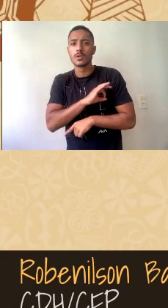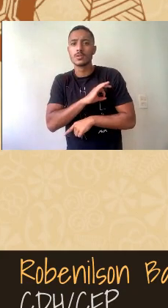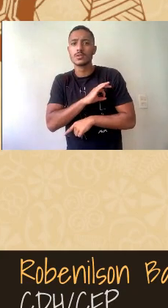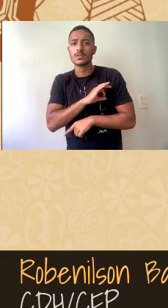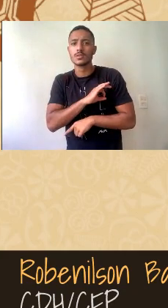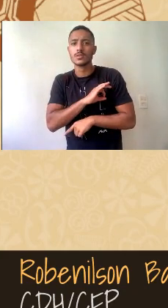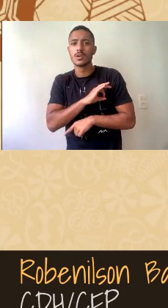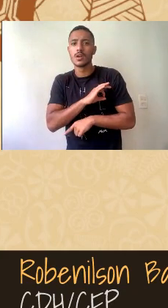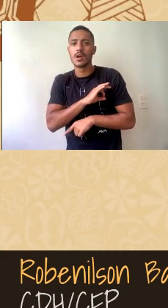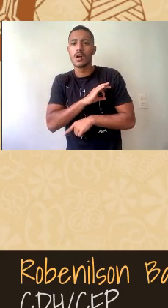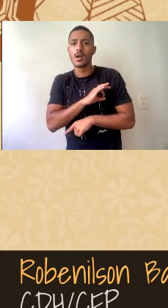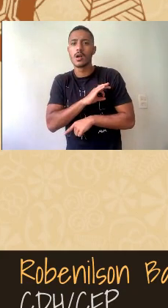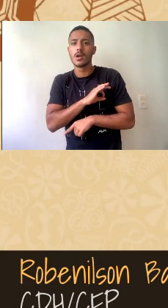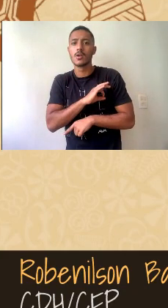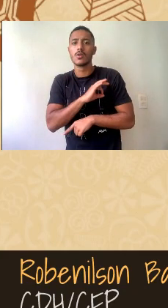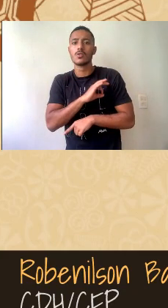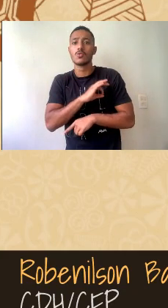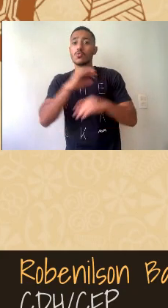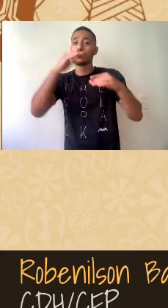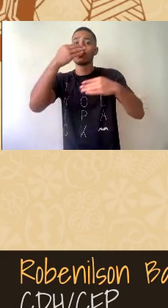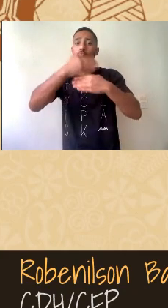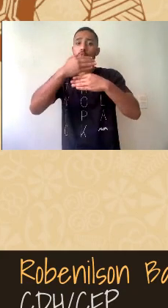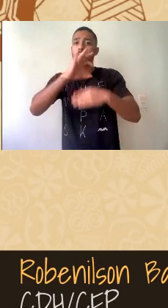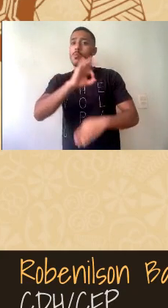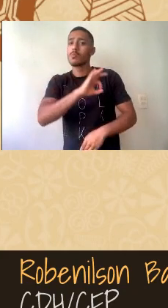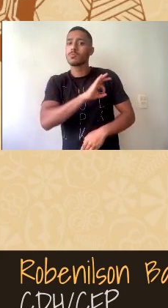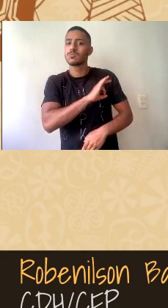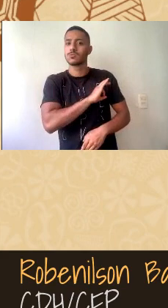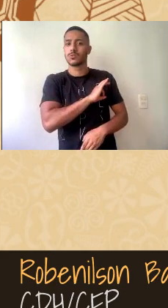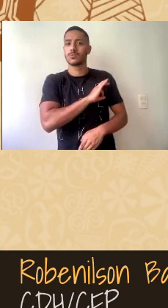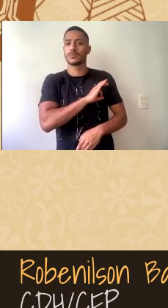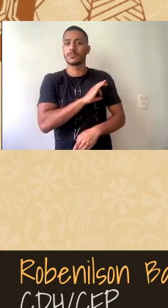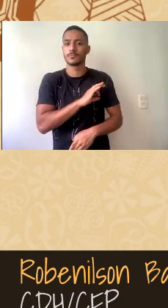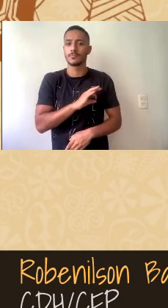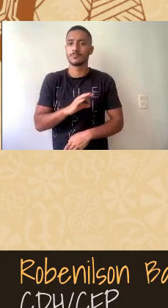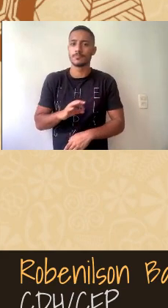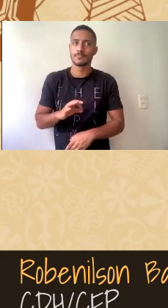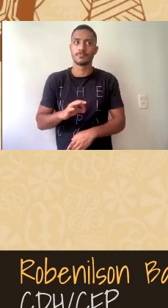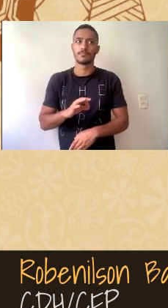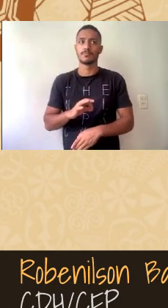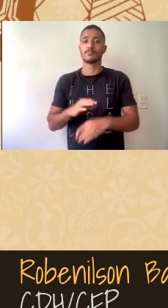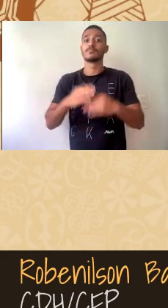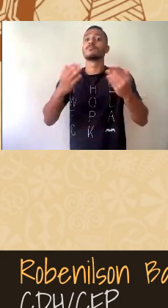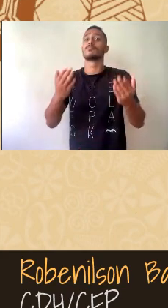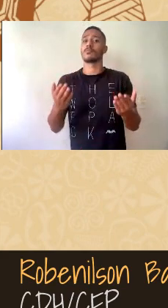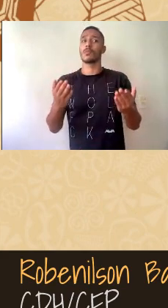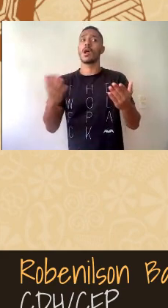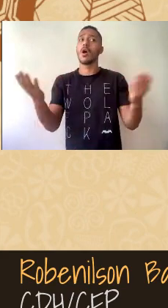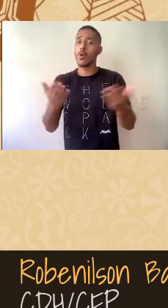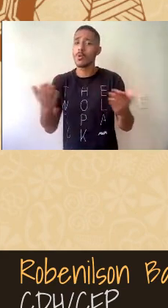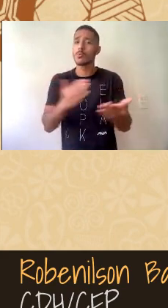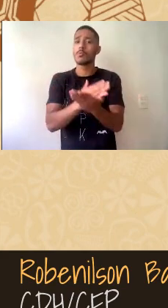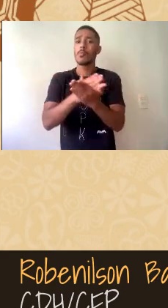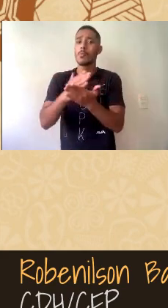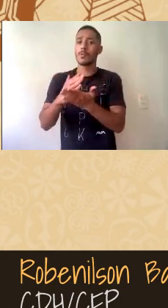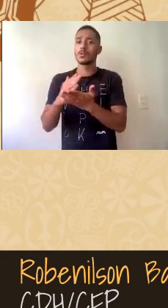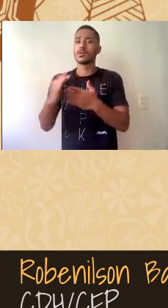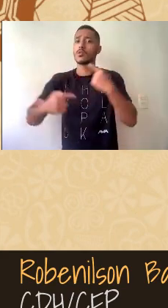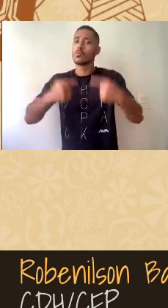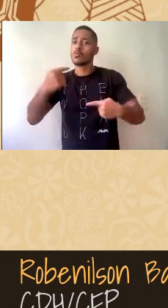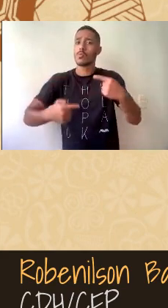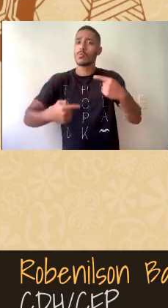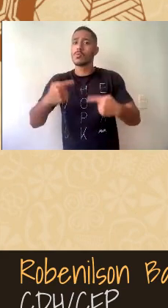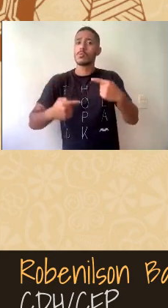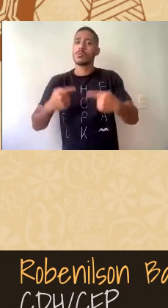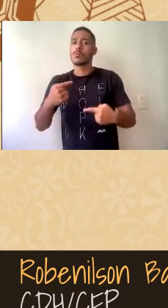marrom também. Bem, vamos ao debate. Queria aí pedir a